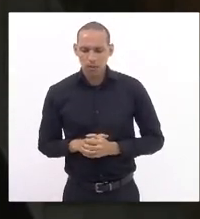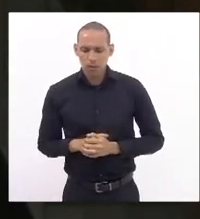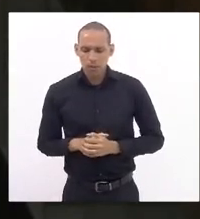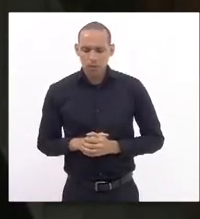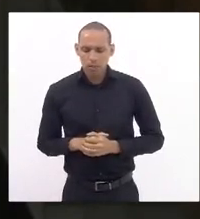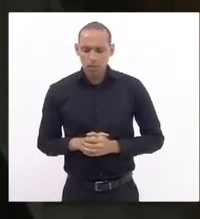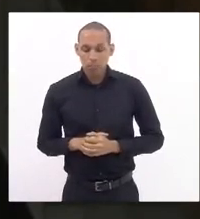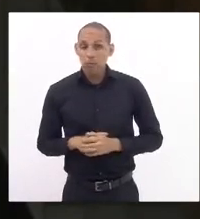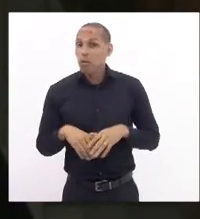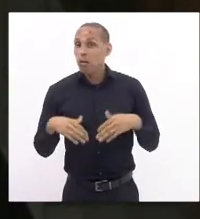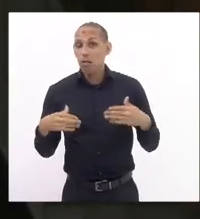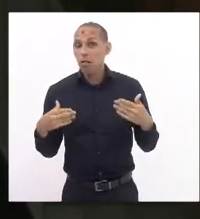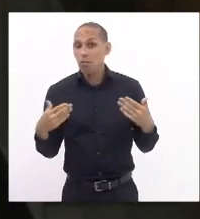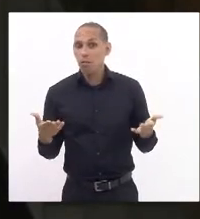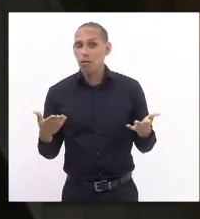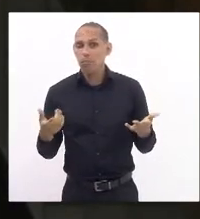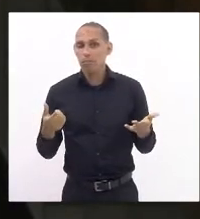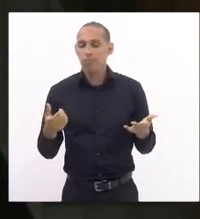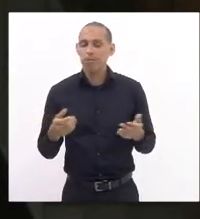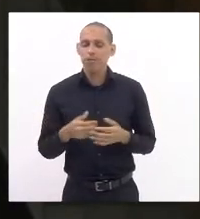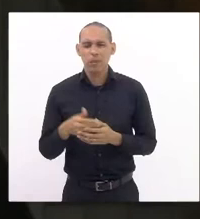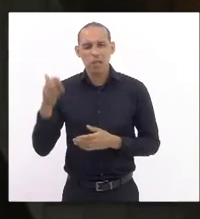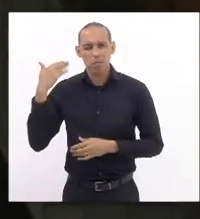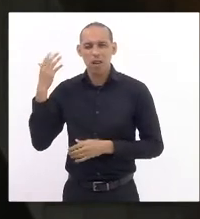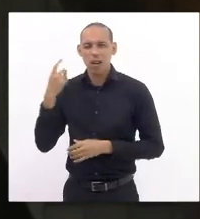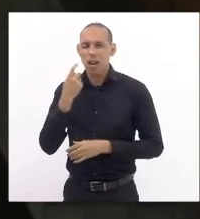quando, na sexta-feira,